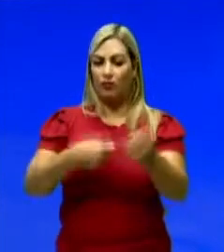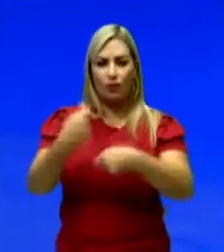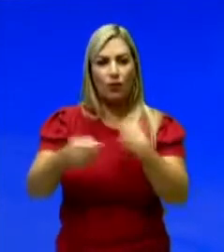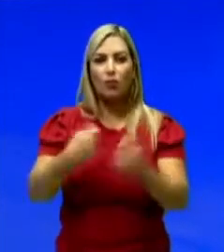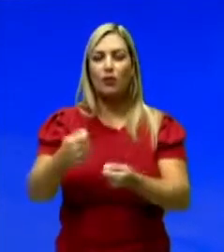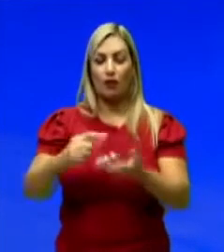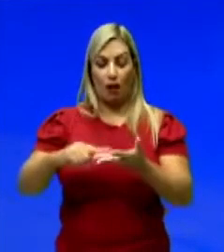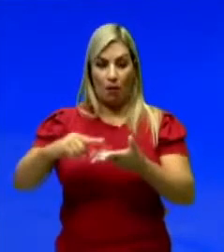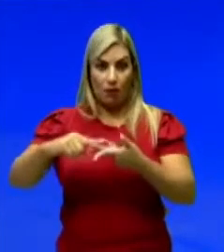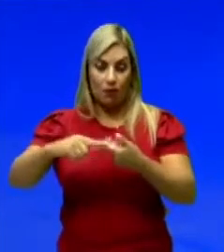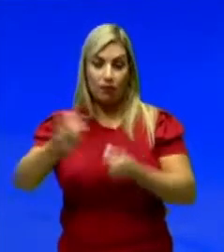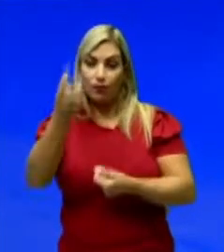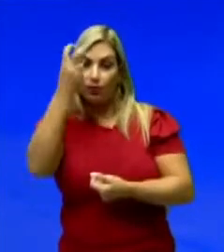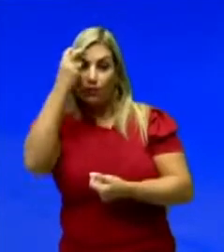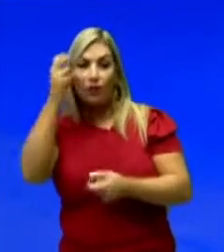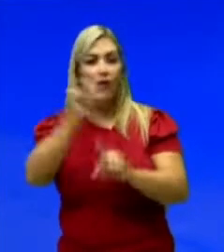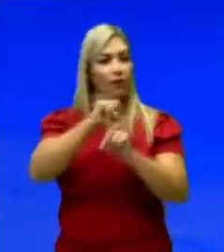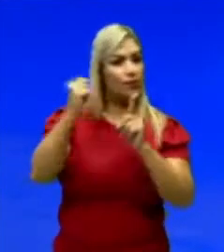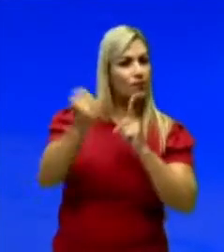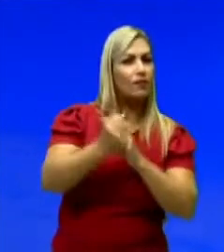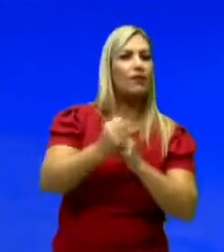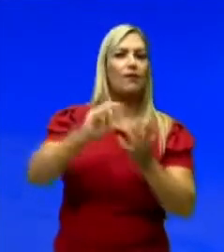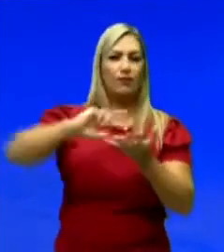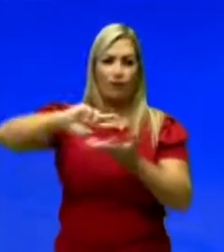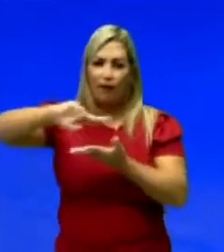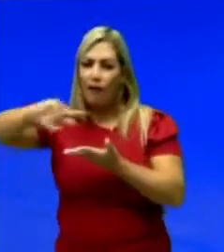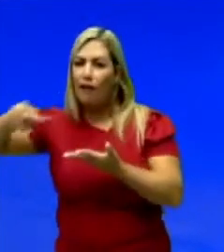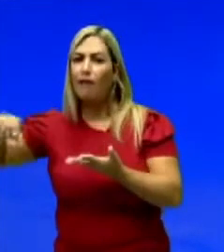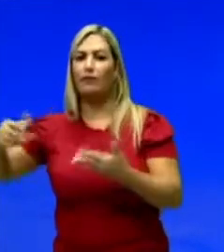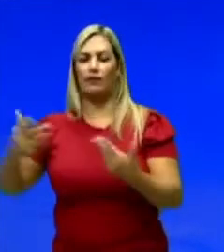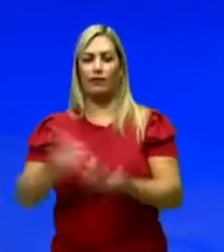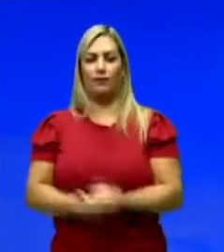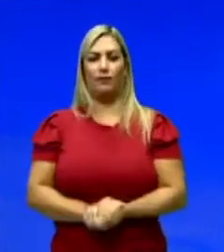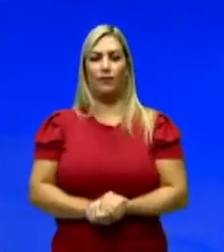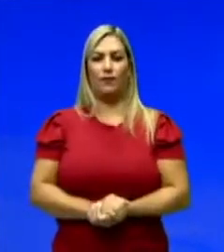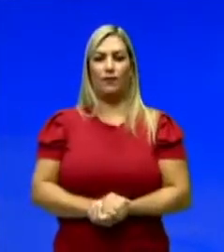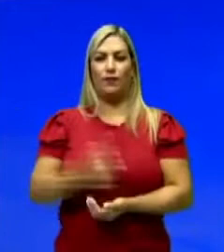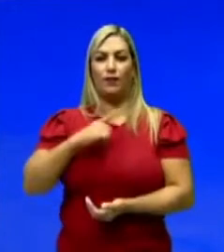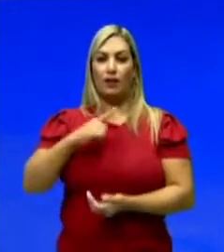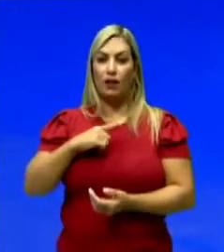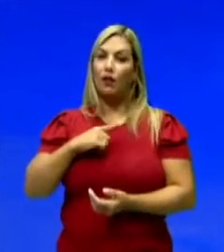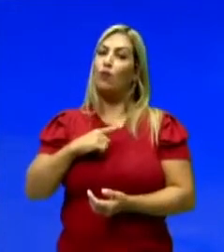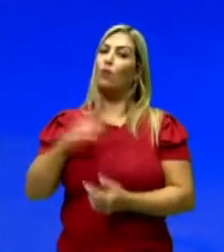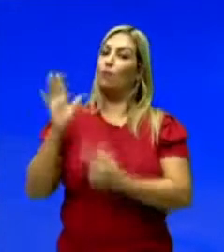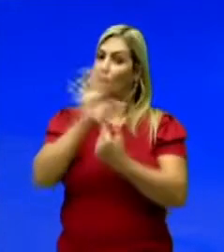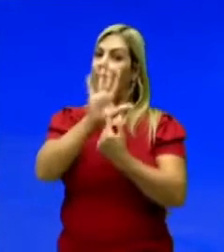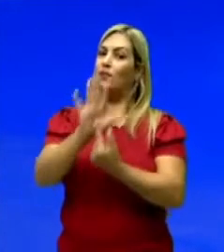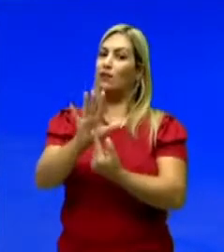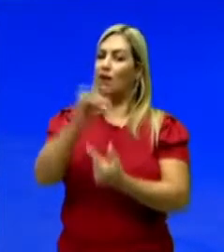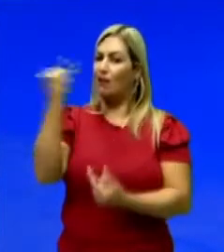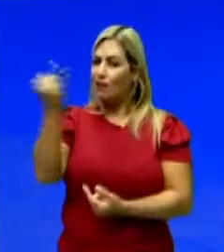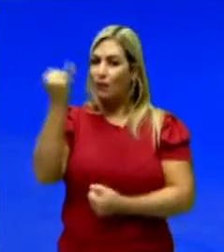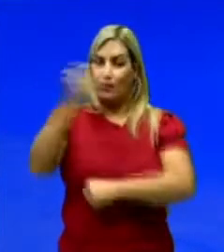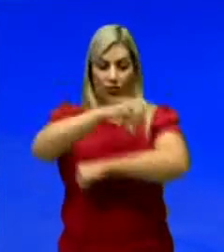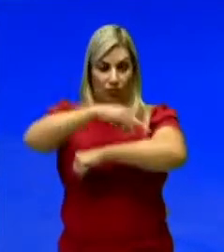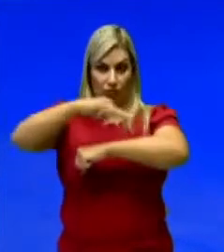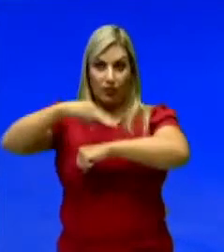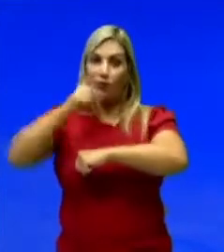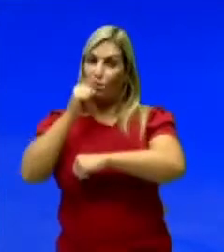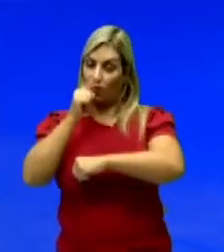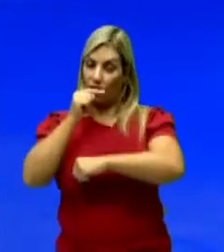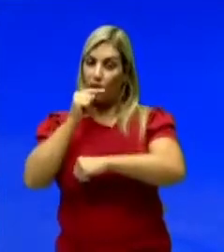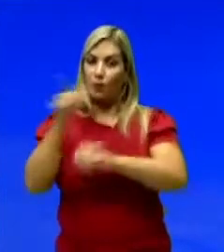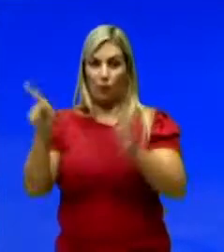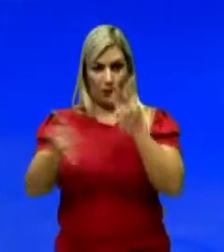muito menos aspectos culturais então separei um slide para vocês é reforçando um pouco a importância do rio nilo para